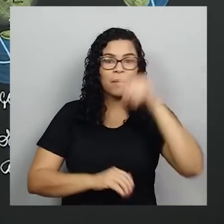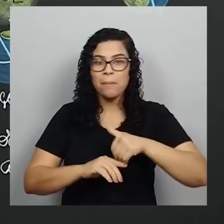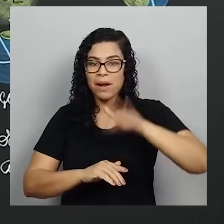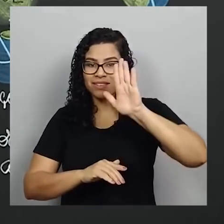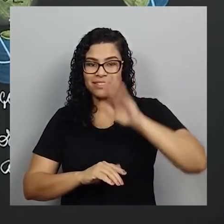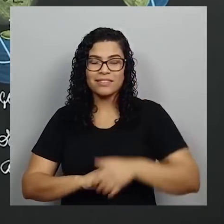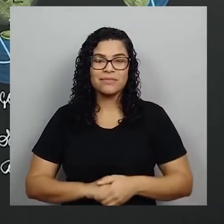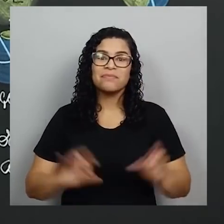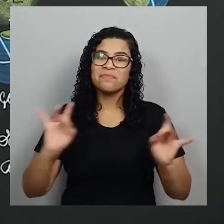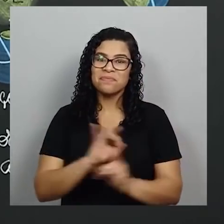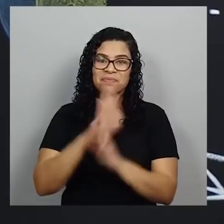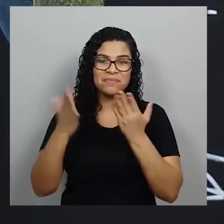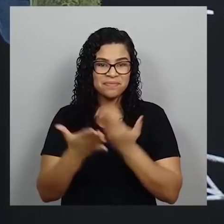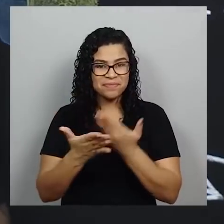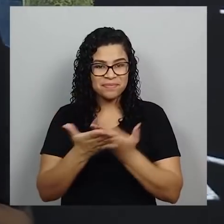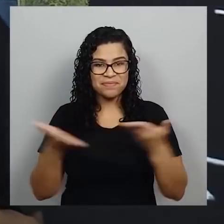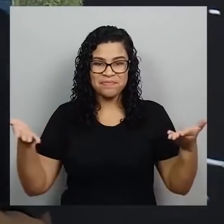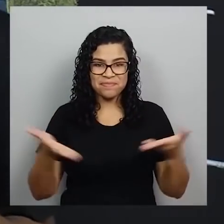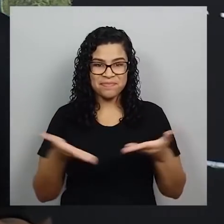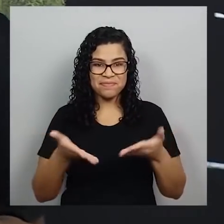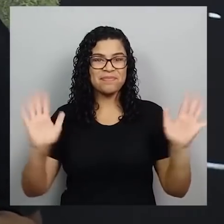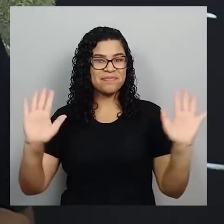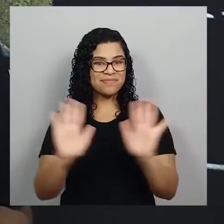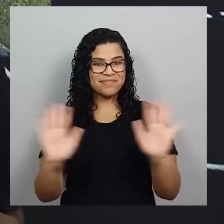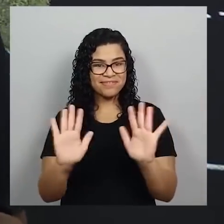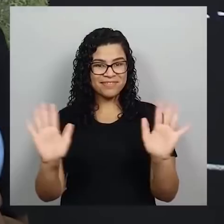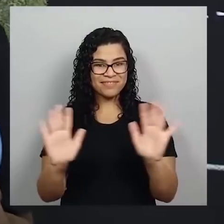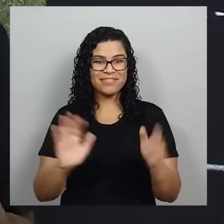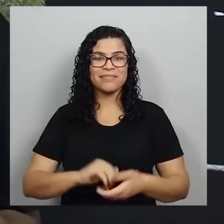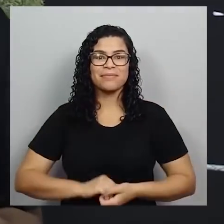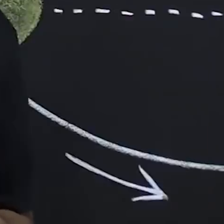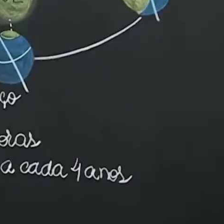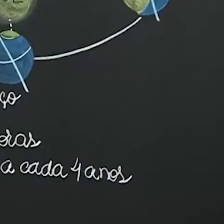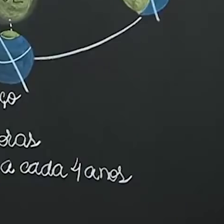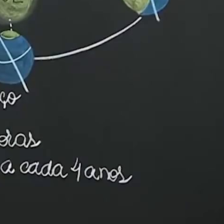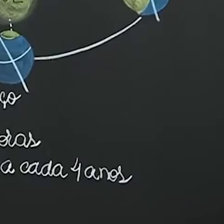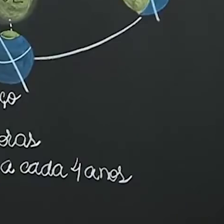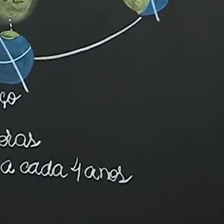mais. Tranquilo? Fechamos então essa é a nossa aula de hoje e até a próxima. Tchauzinho!